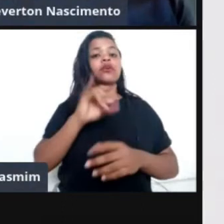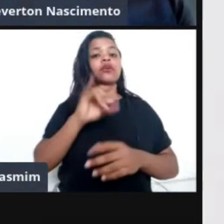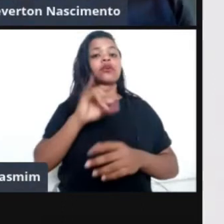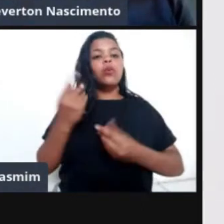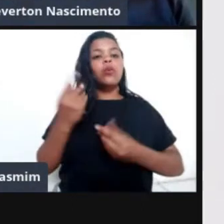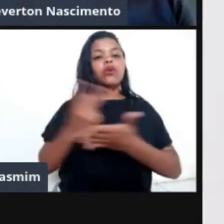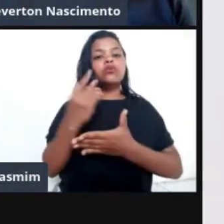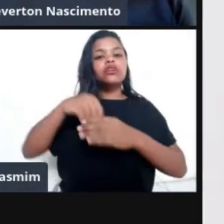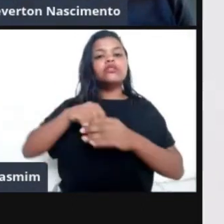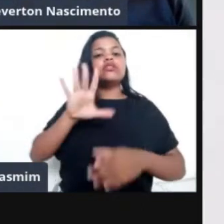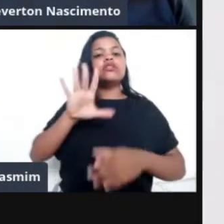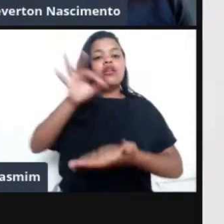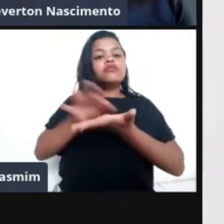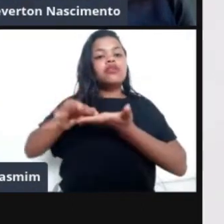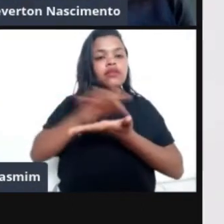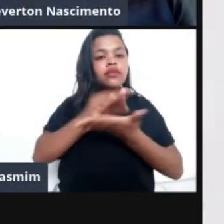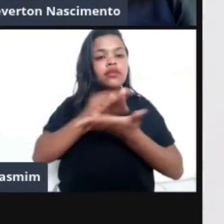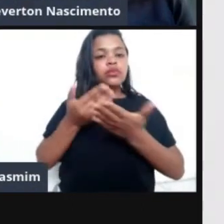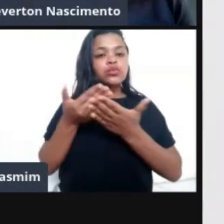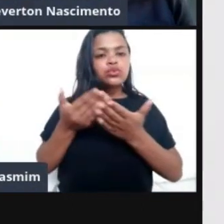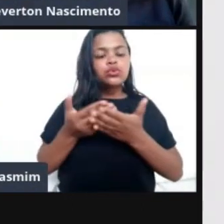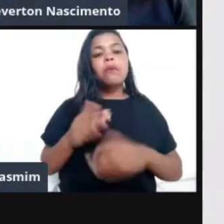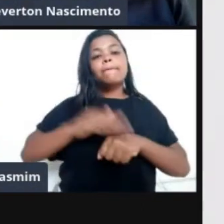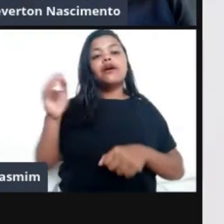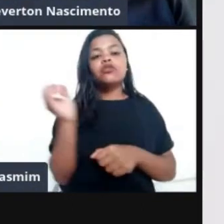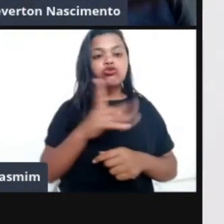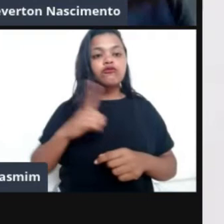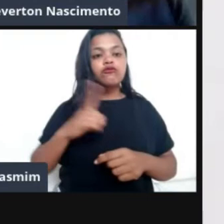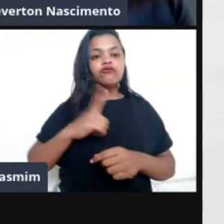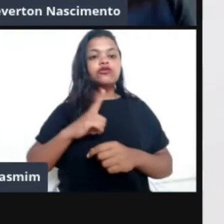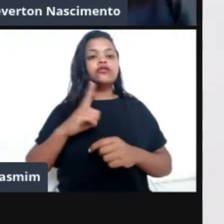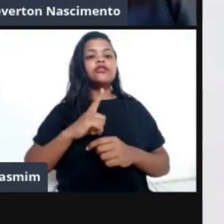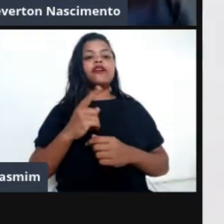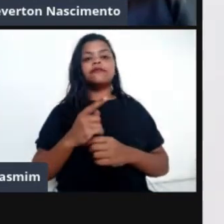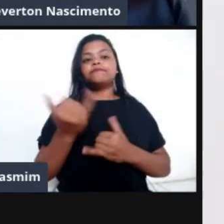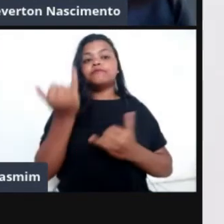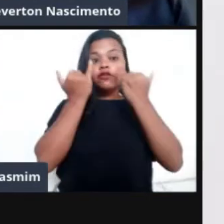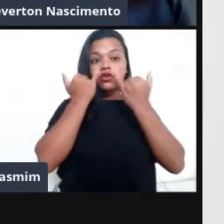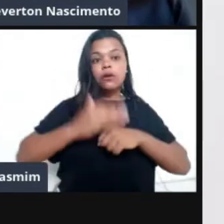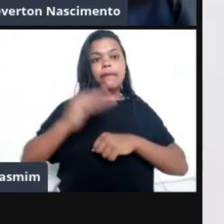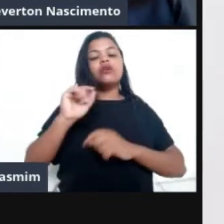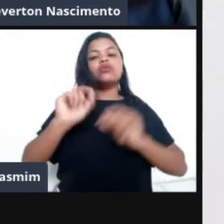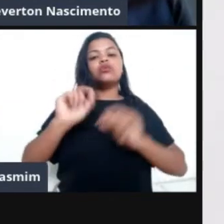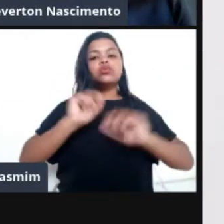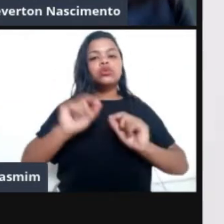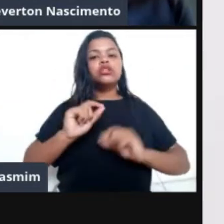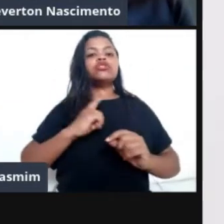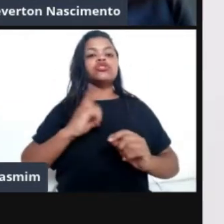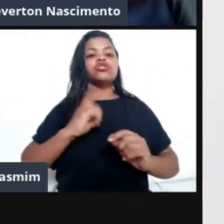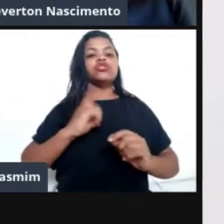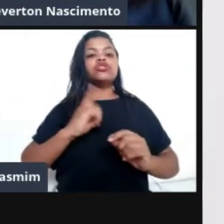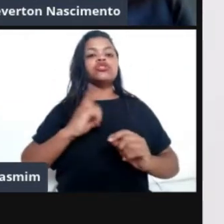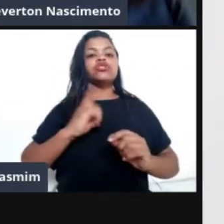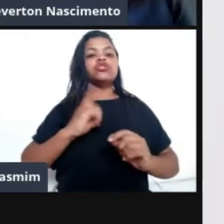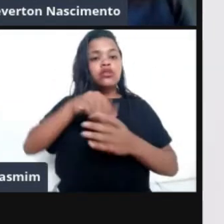recentes, eles trazem informações sobre o que já foi descoberto de estudos in vitro, né, das células cultivadas in vitro, fora do